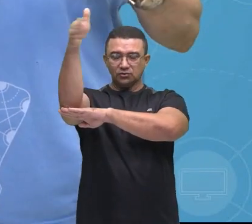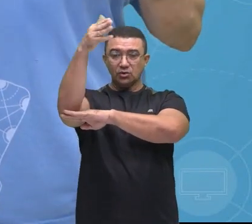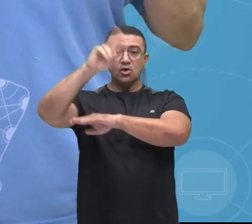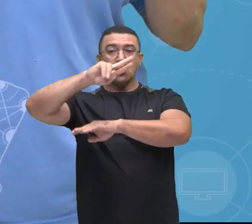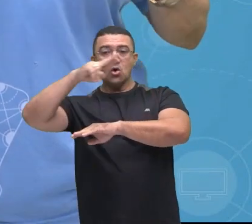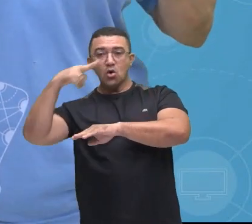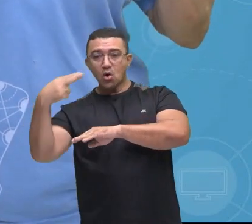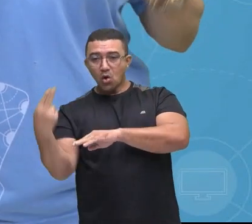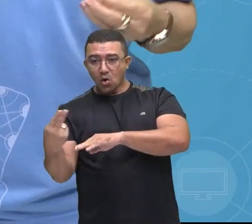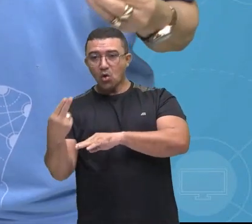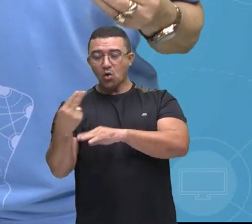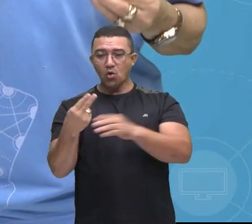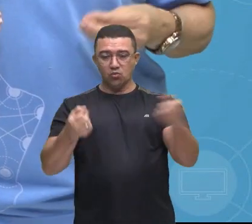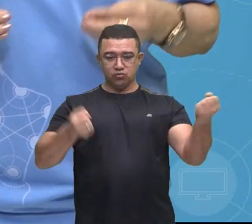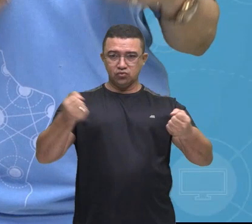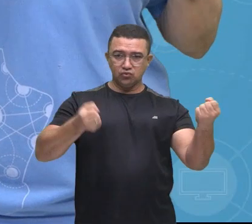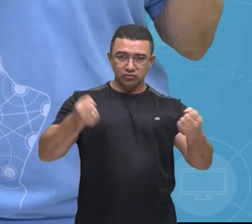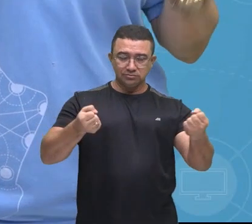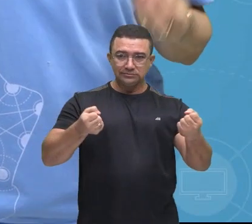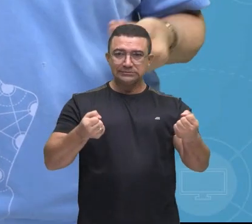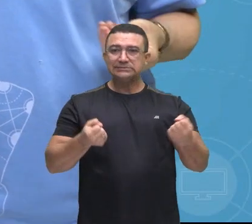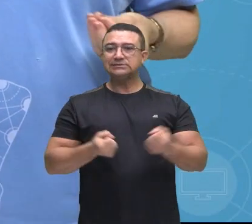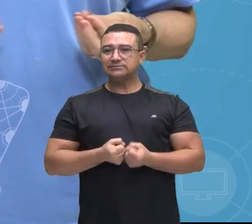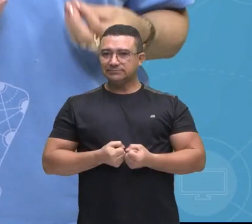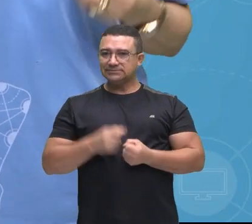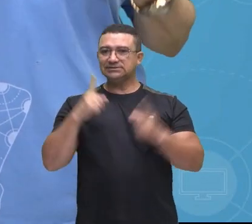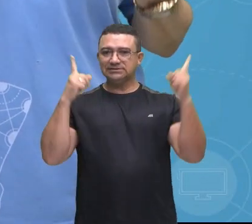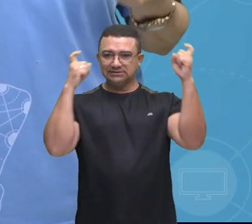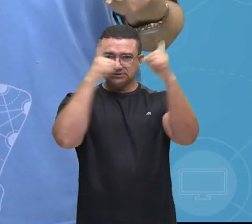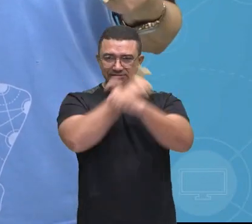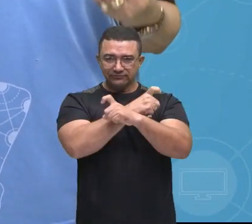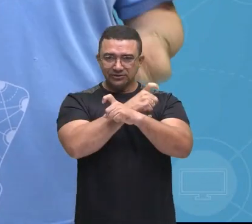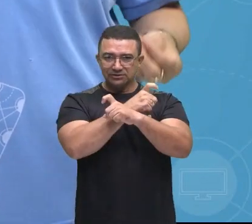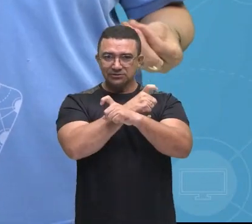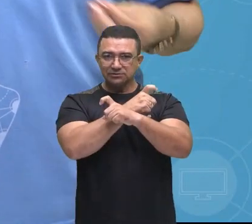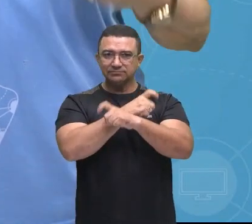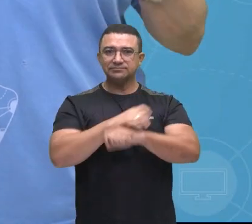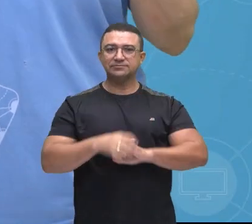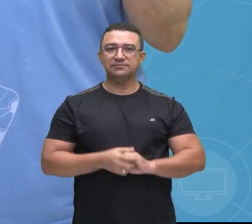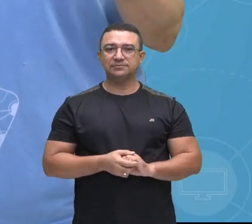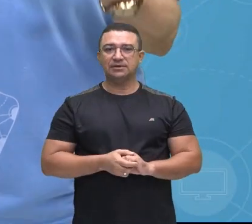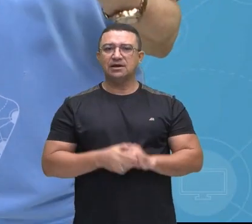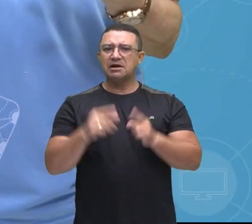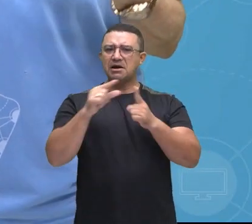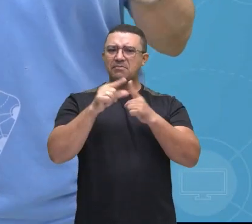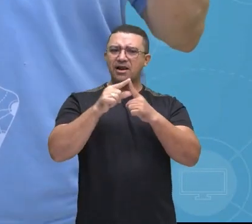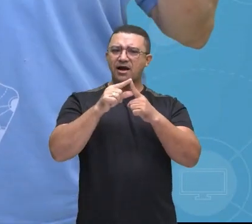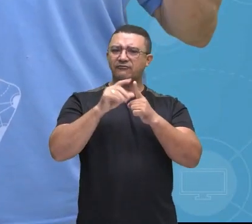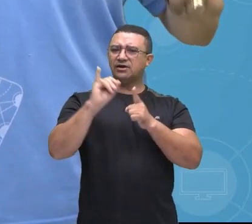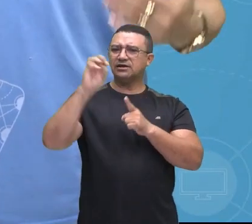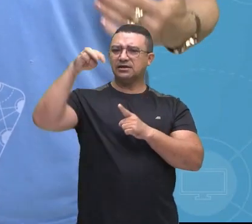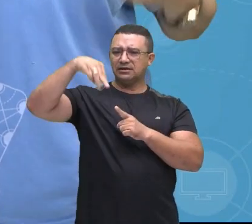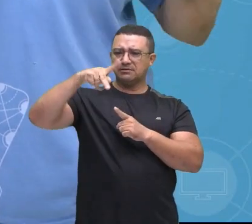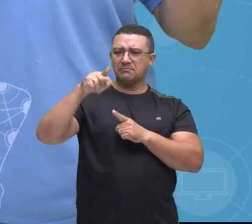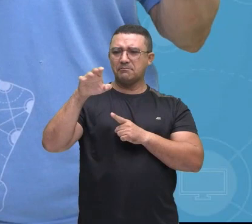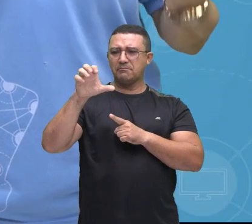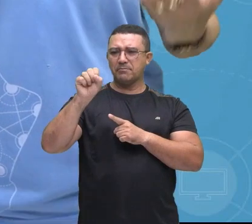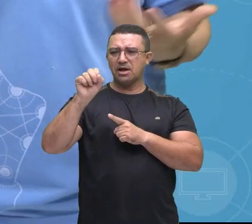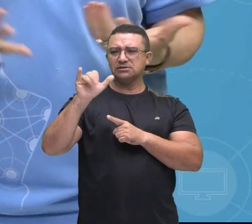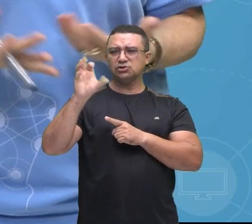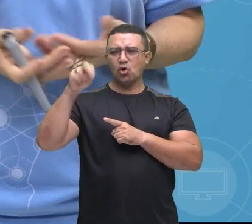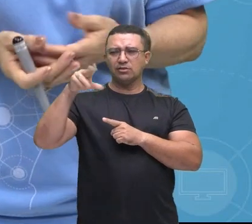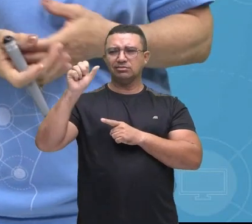Foi impressionante. Esse adjetivo que ele está usando, impressionante, né, que é a impressão dele e a forma como